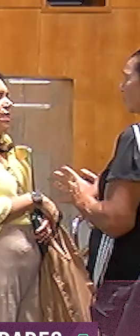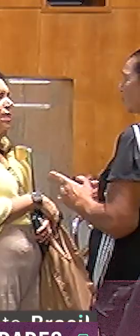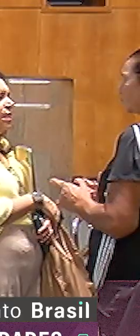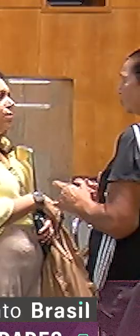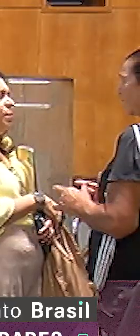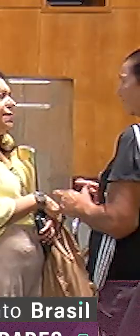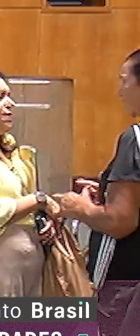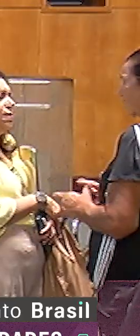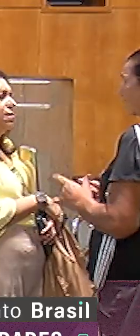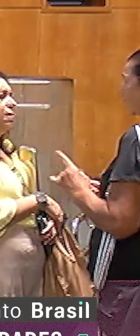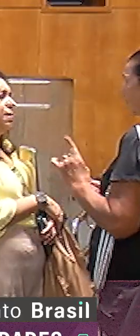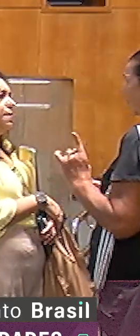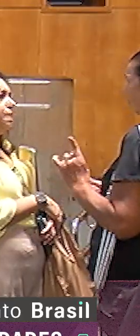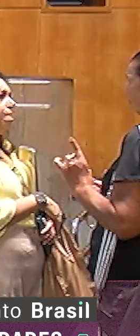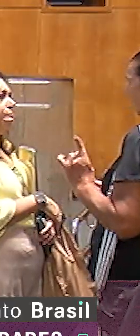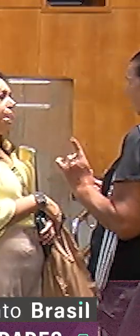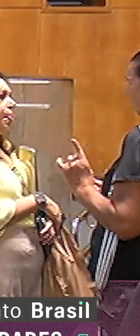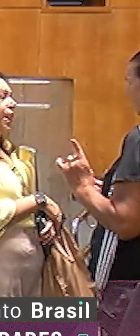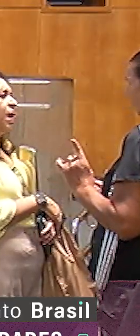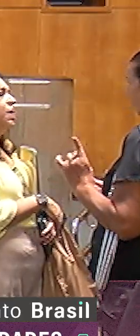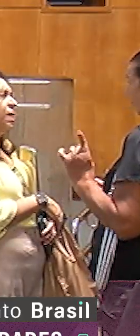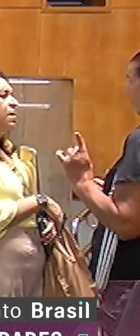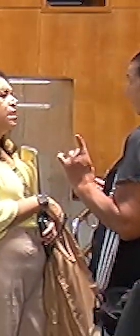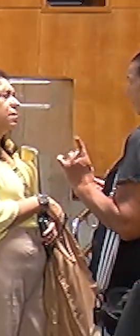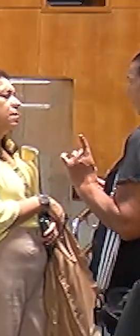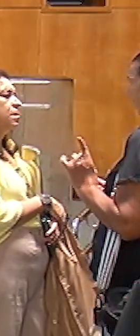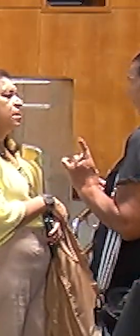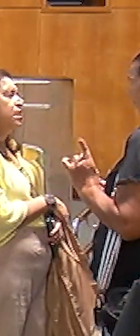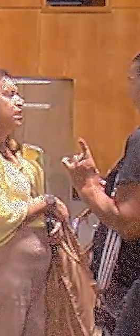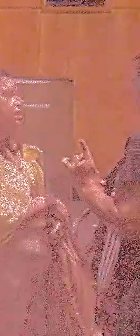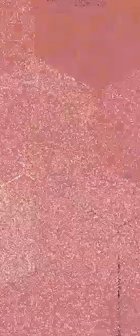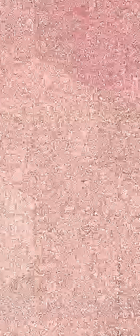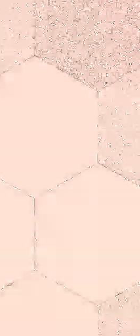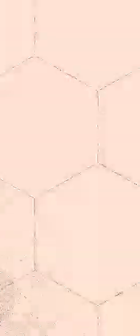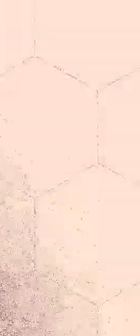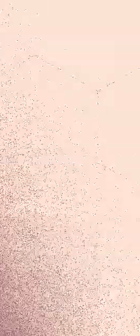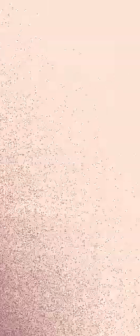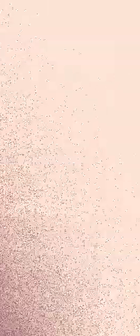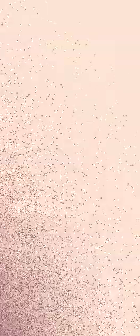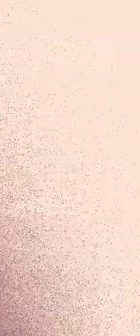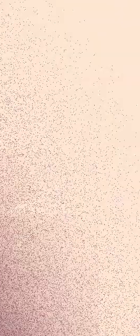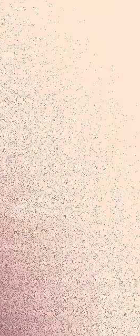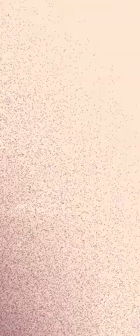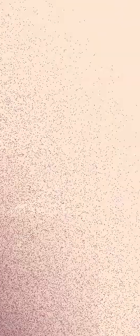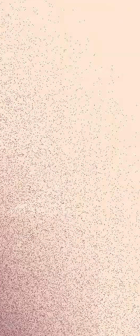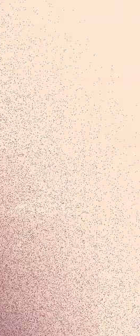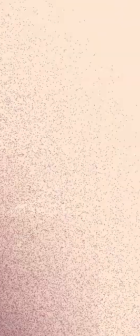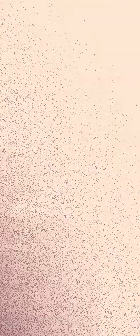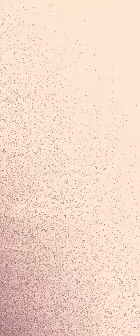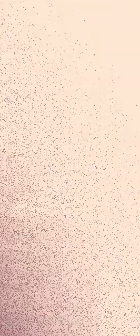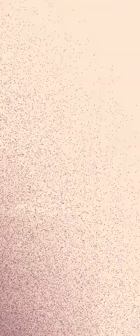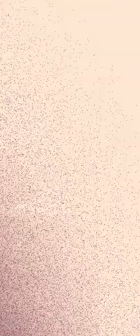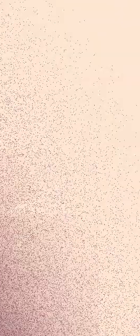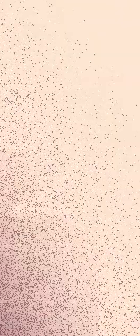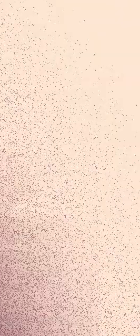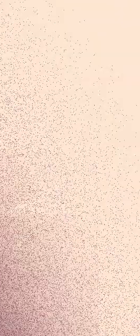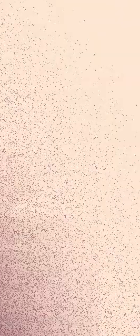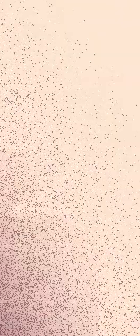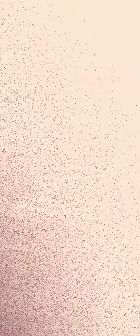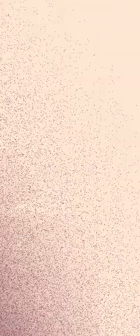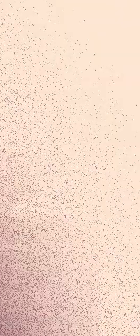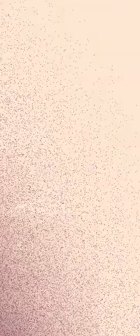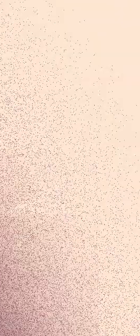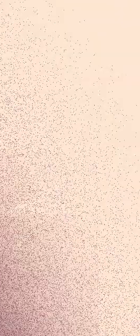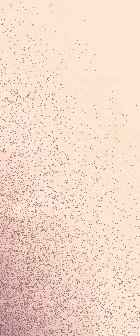o Espírito Santo vai avançar muito nessa questão na educação estadual. A animação de cor violeta e o Palácio do Congresso ao